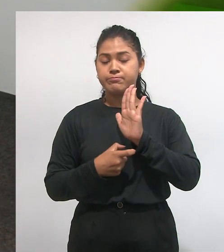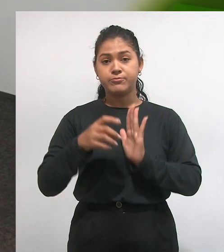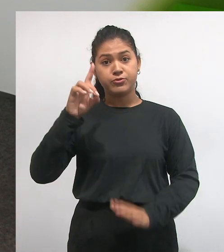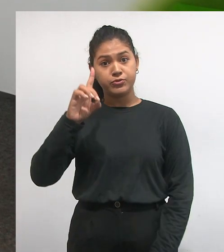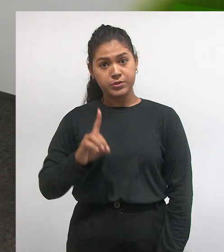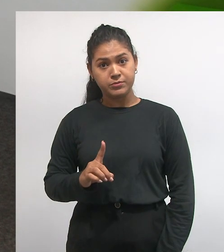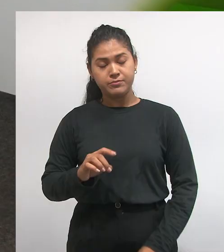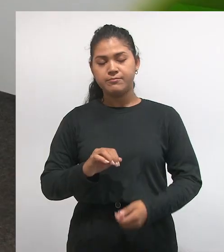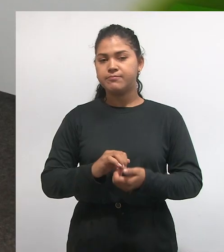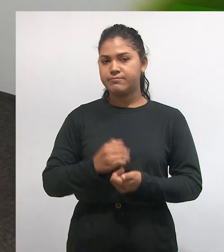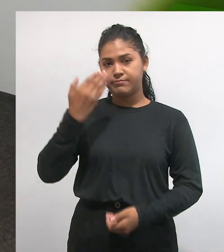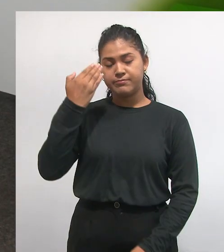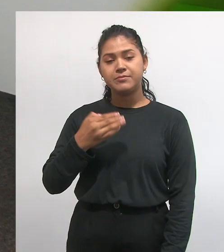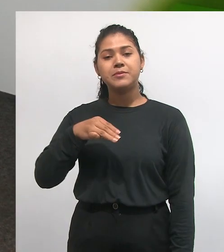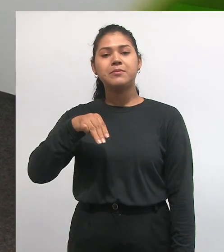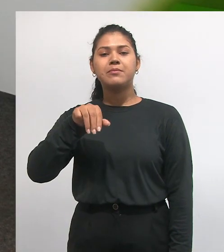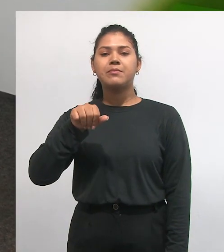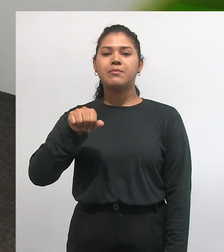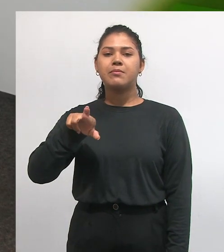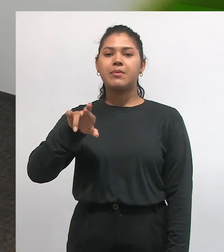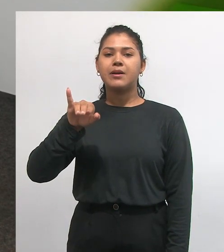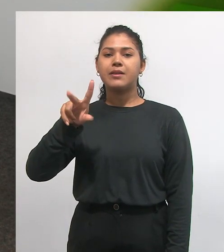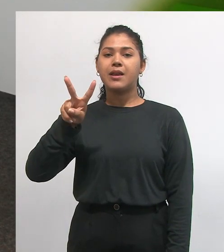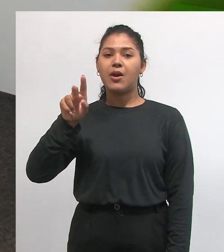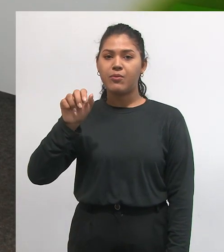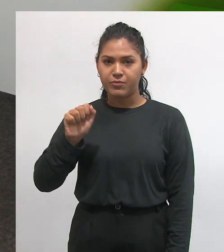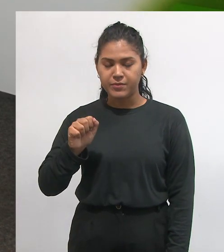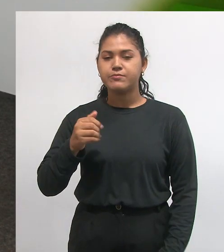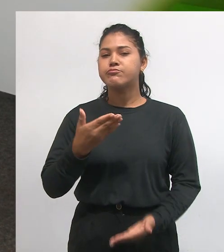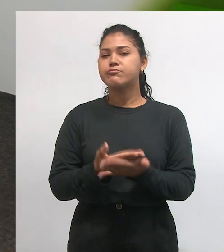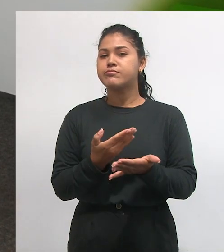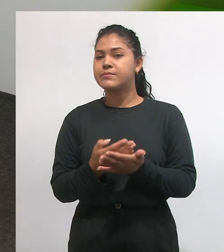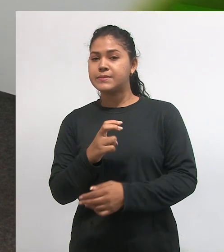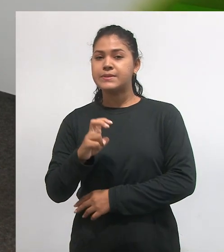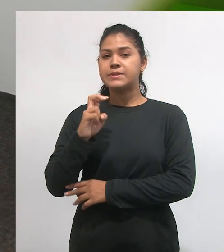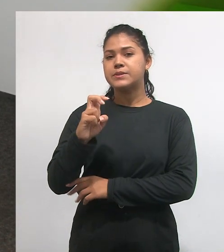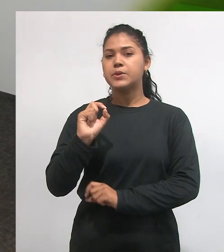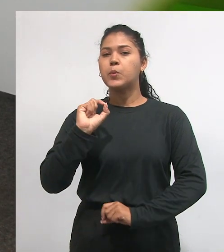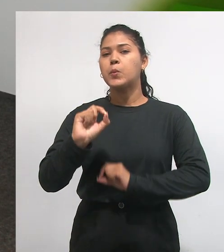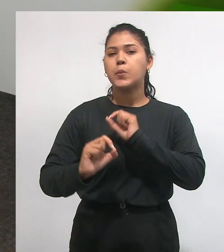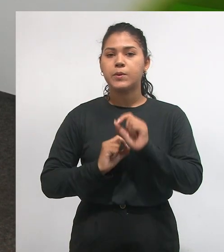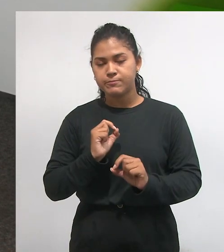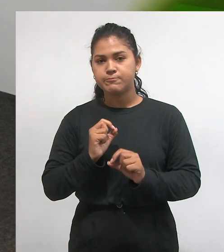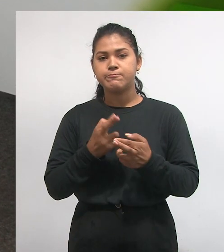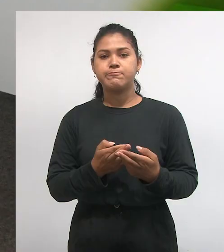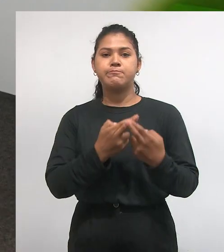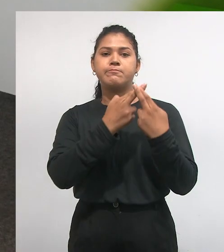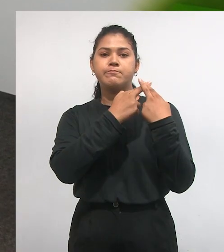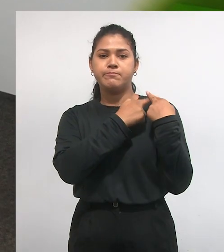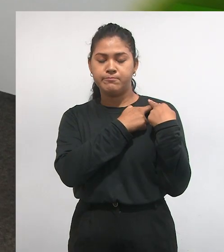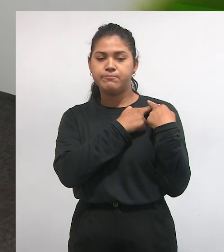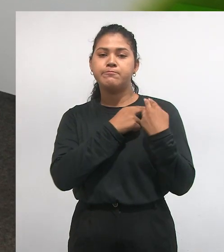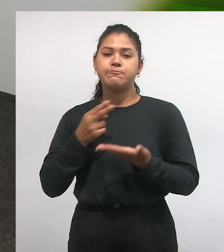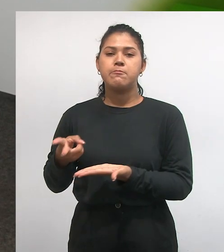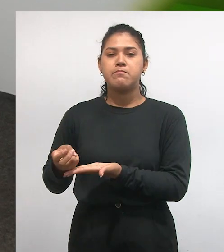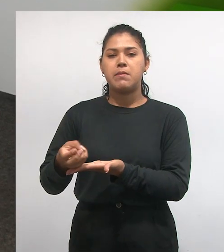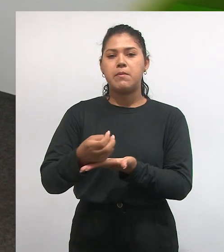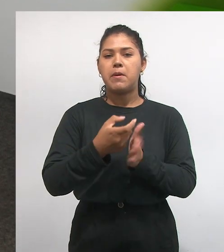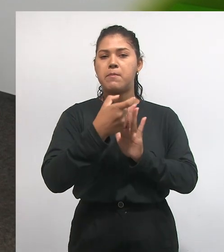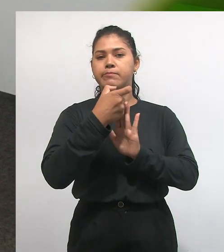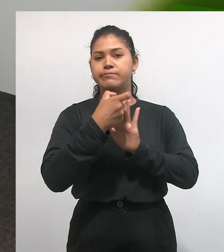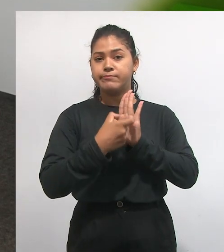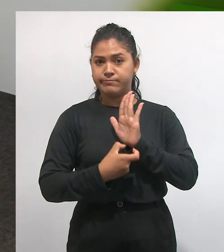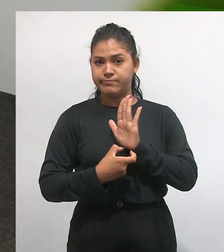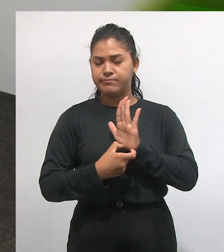vai dar continuidade aos nossos estudos aqui na nossa unidade número 5, onde vamos estudar responsabilidade tributária. É isso